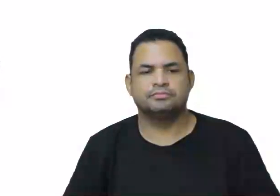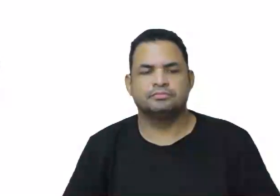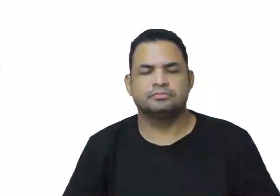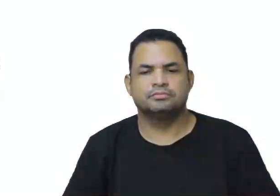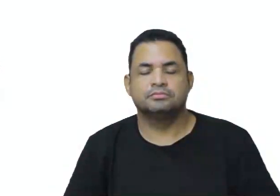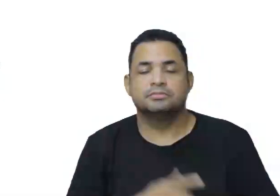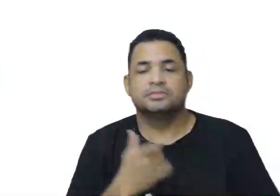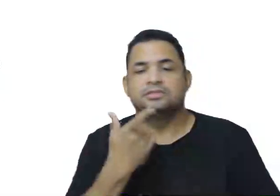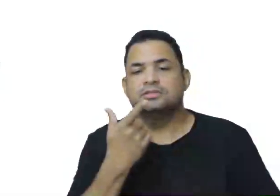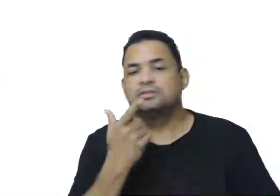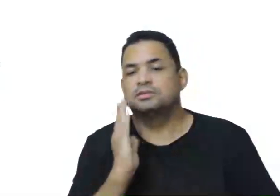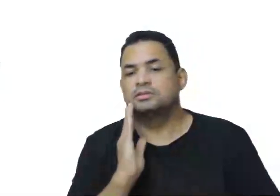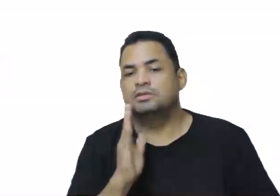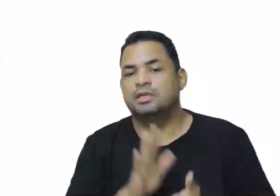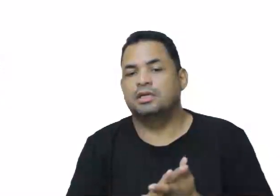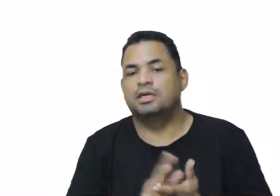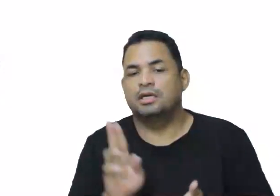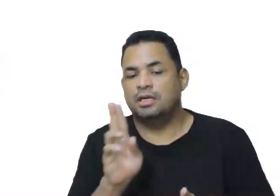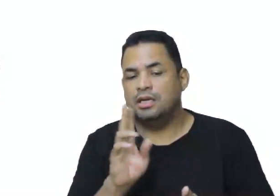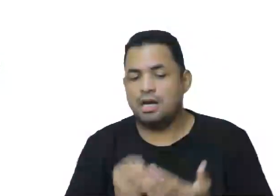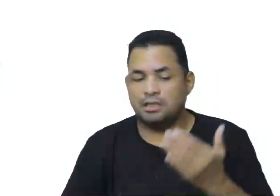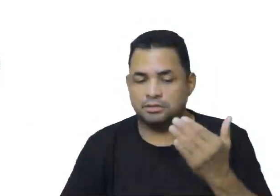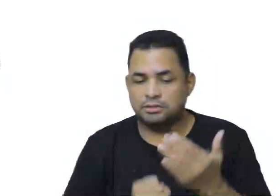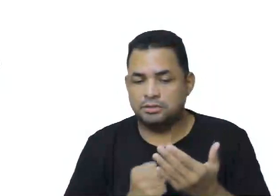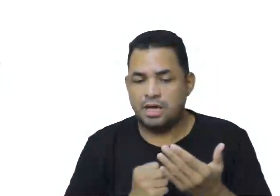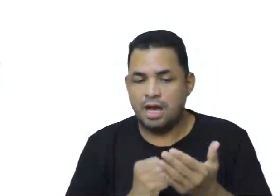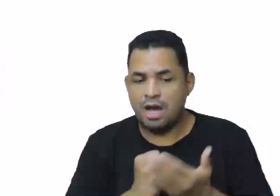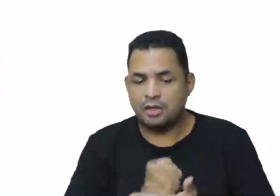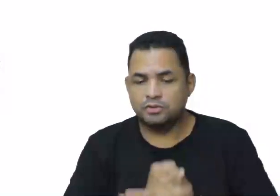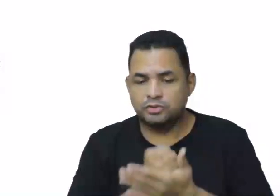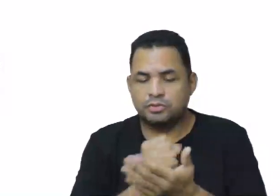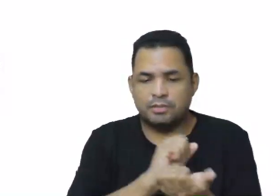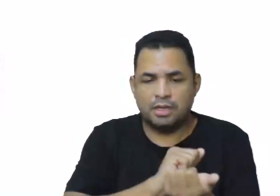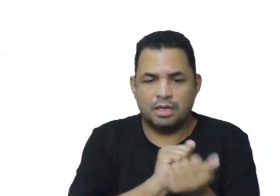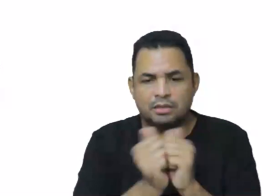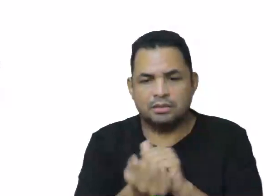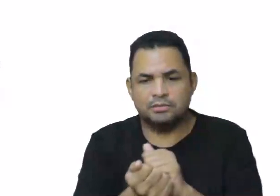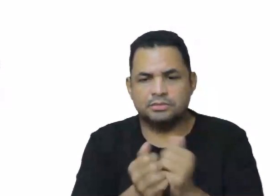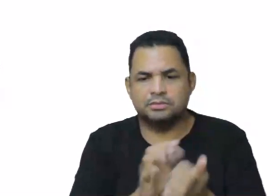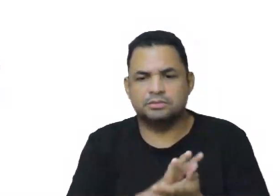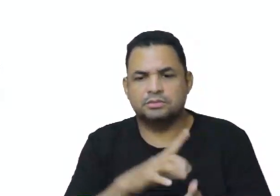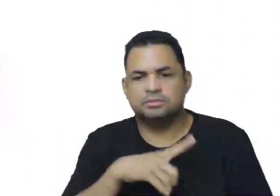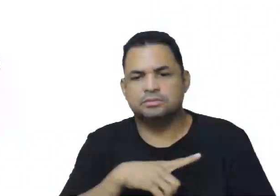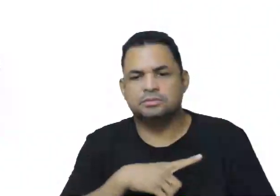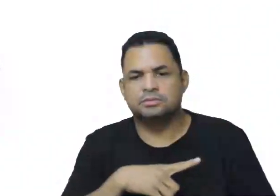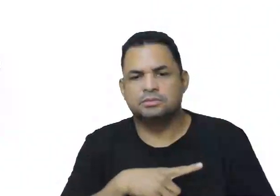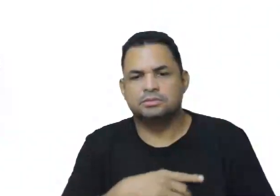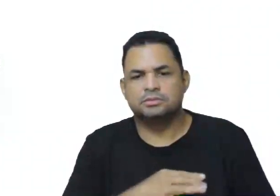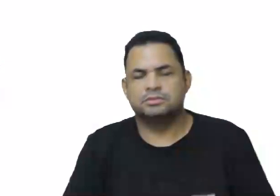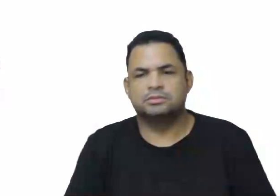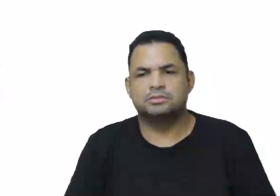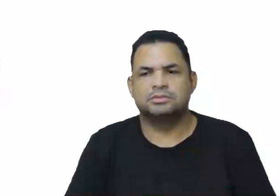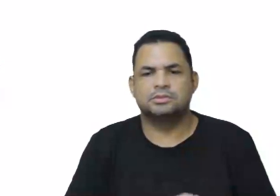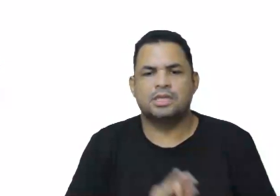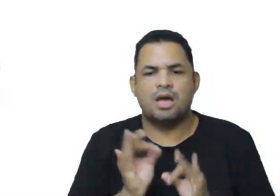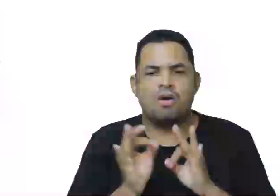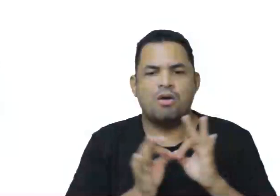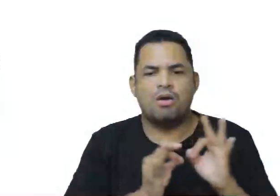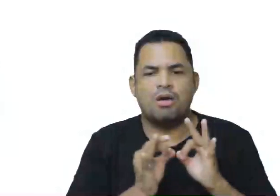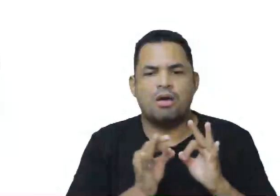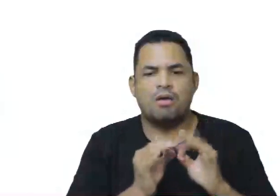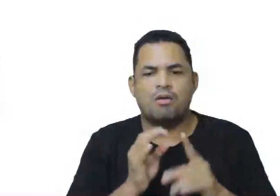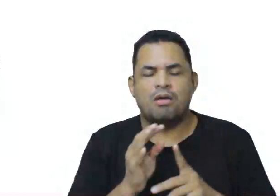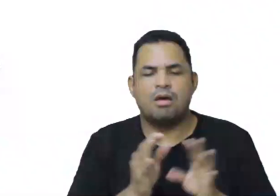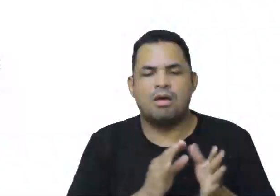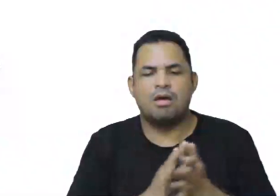ou que já servem de adaptação para o ambiente, no caso aí do lanugo, né, do pelo, que tem a função de regularizar também temperatura, e no